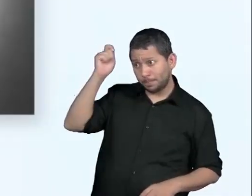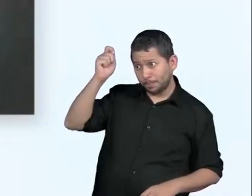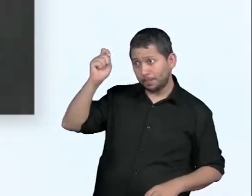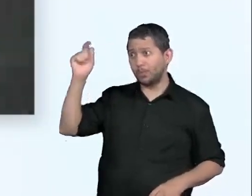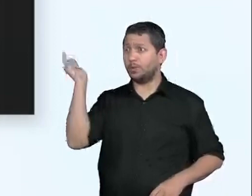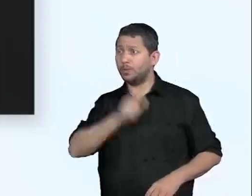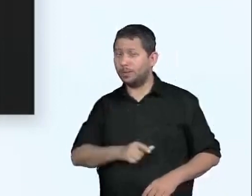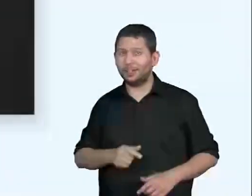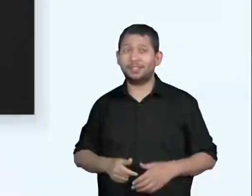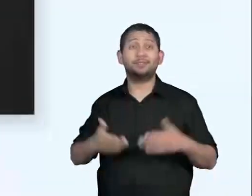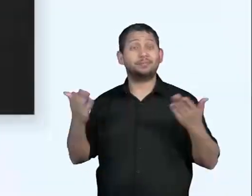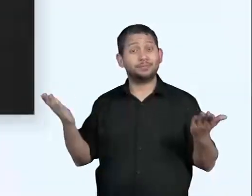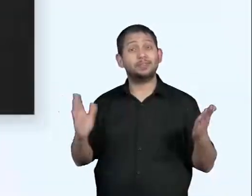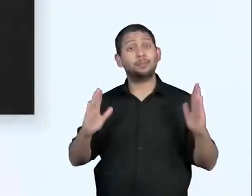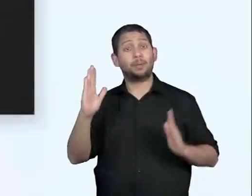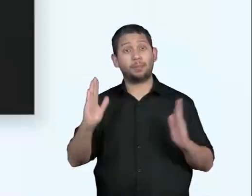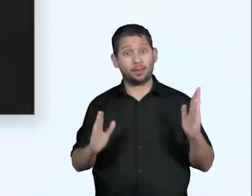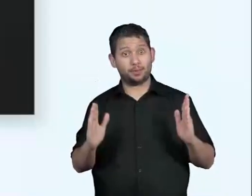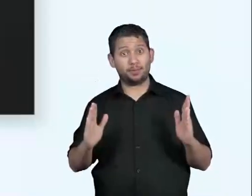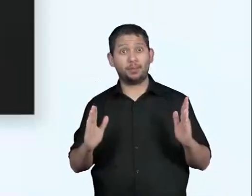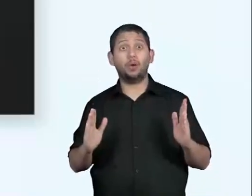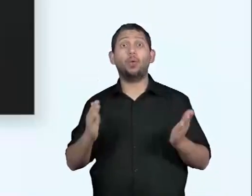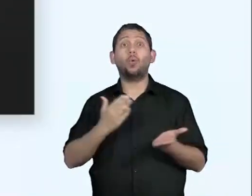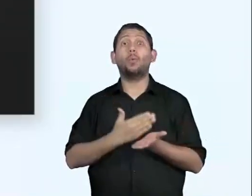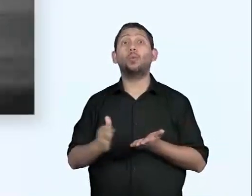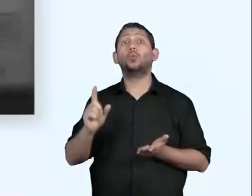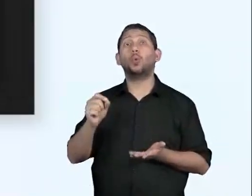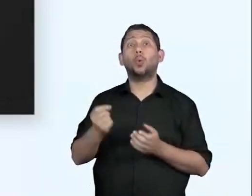Foi também durante a Era de Ouro que entrou